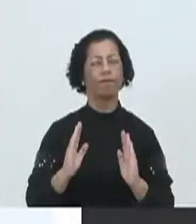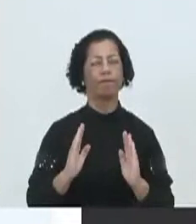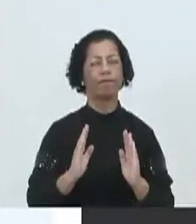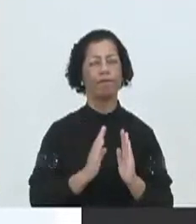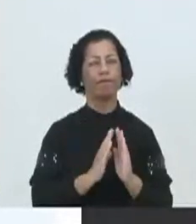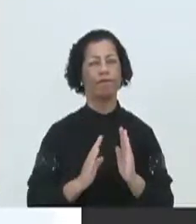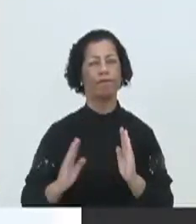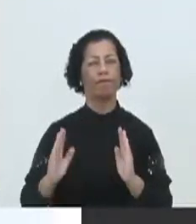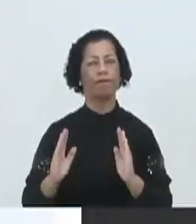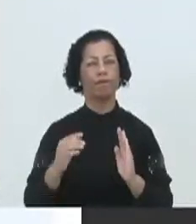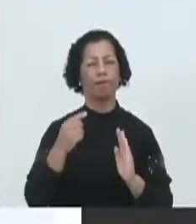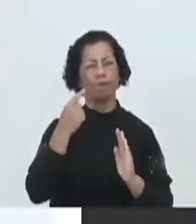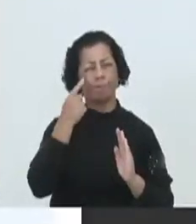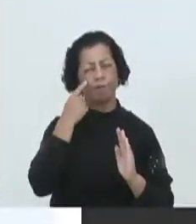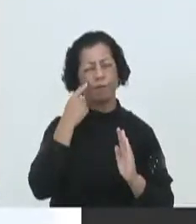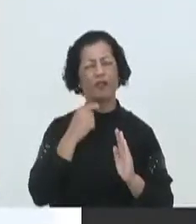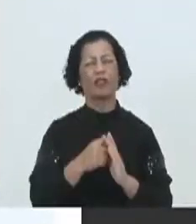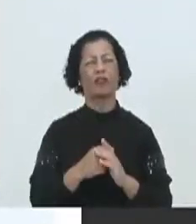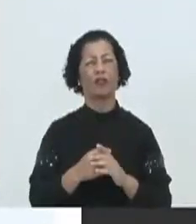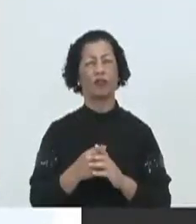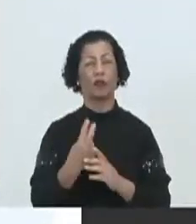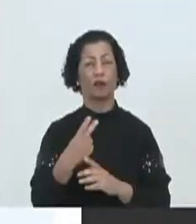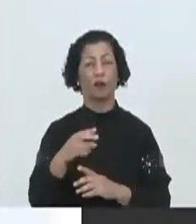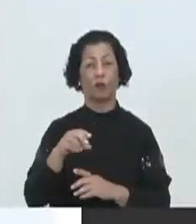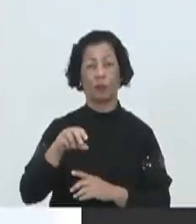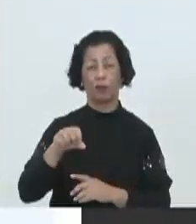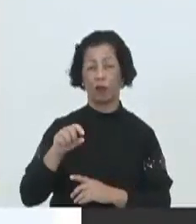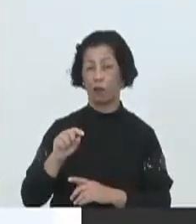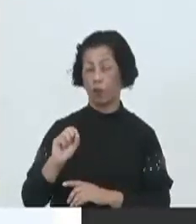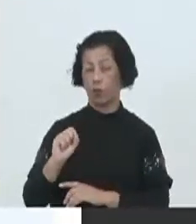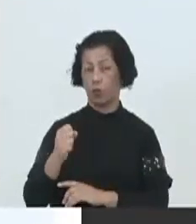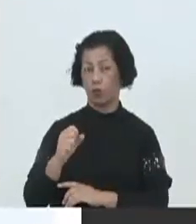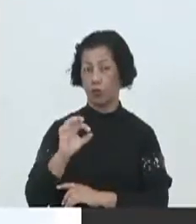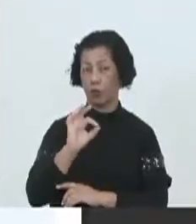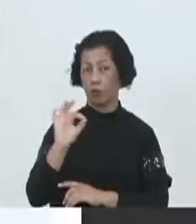gente vê que chega esse mínimo histórico de 29.8